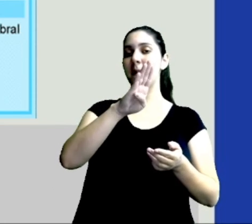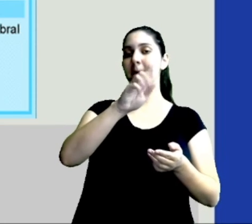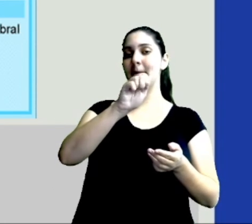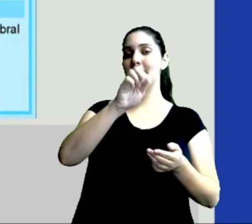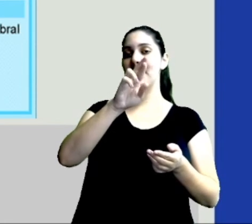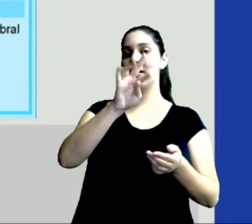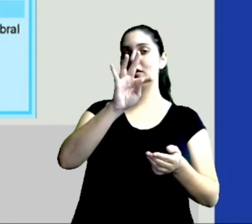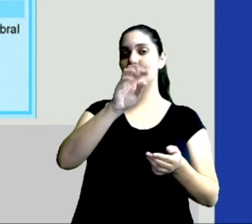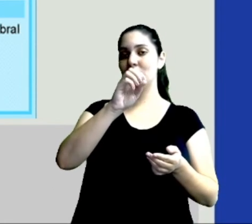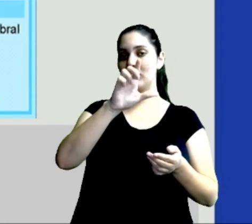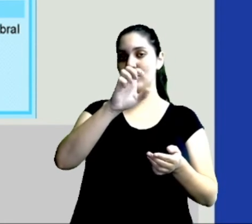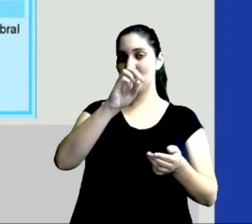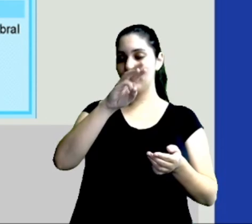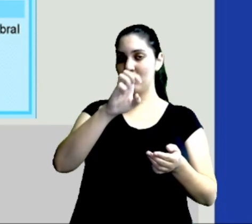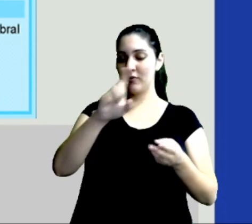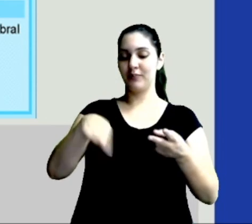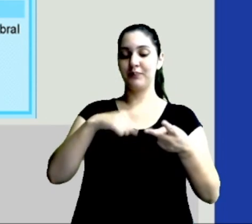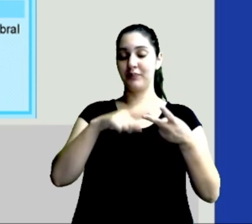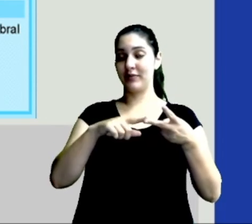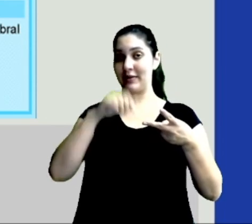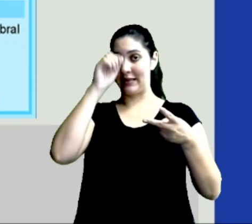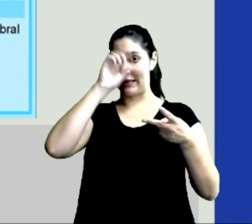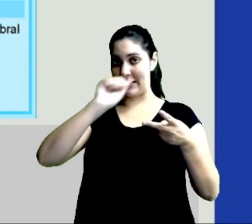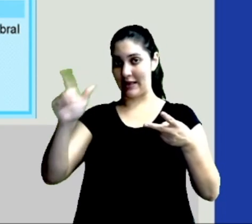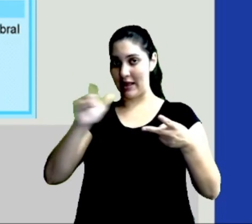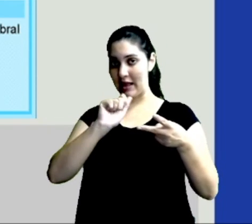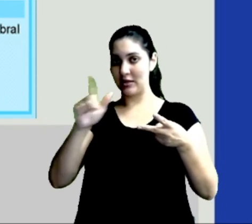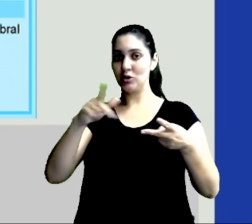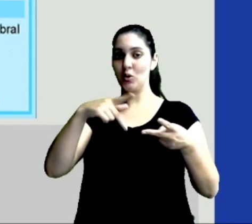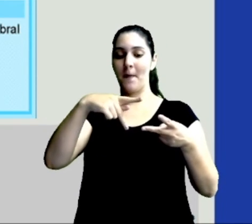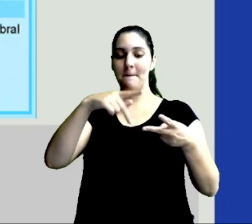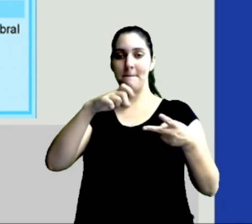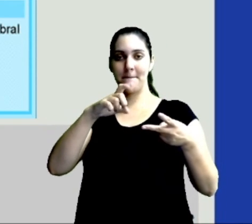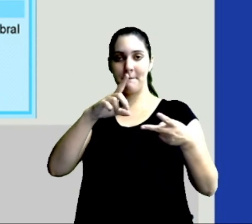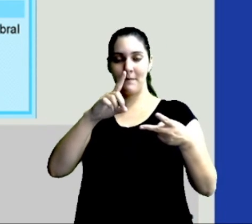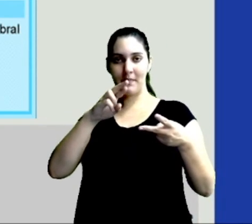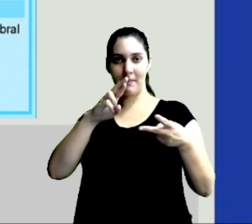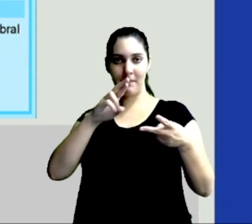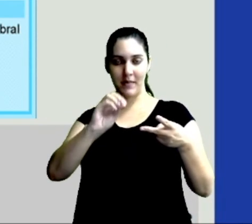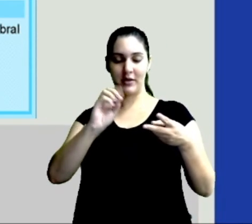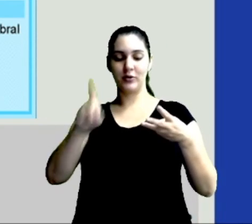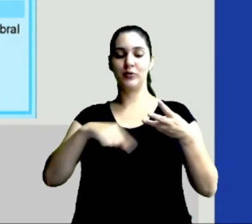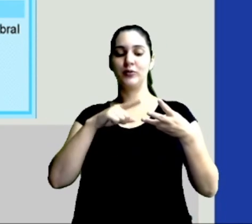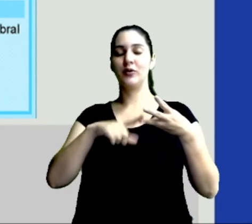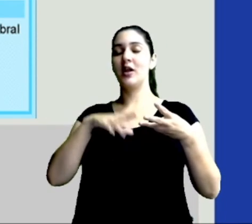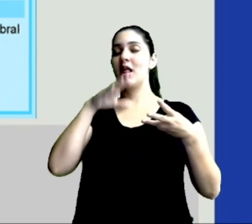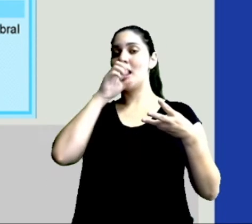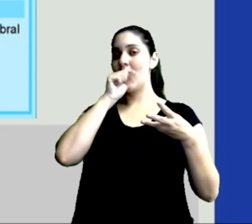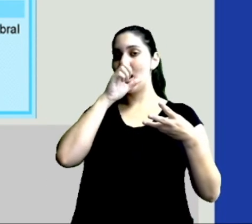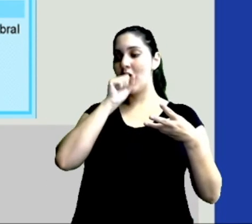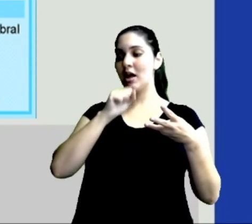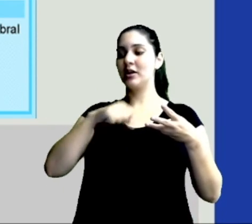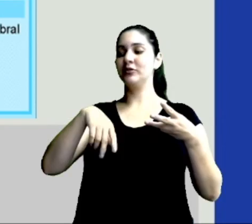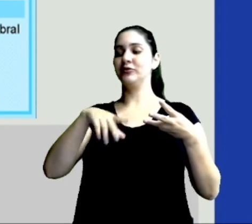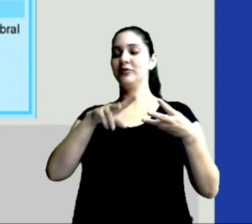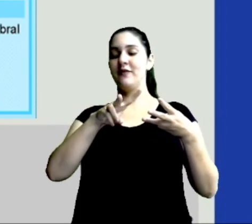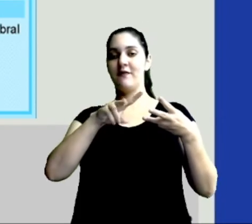de azul vai ser feita por Pedro Álvares Cabral. E a de laranja, a de Vasco da Gama, e a de verde, Pedro de